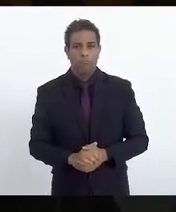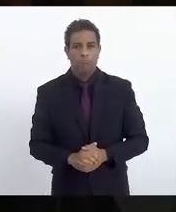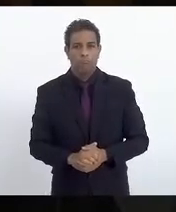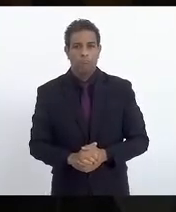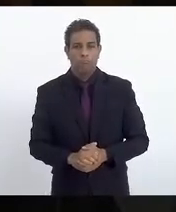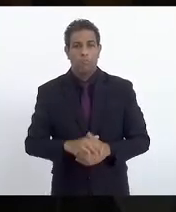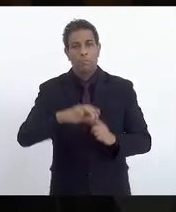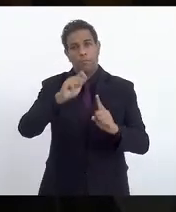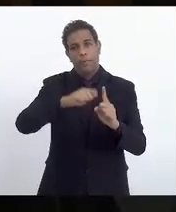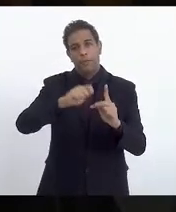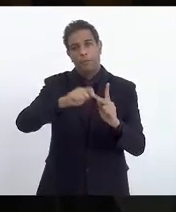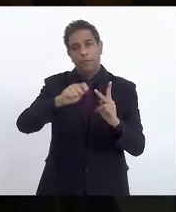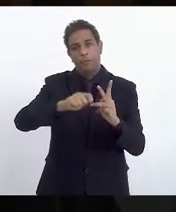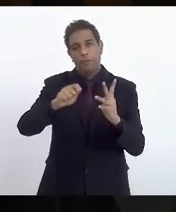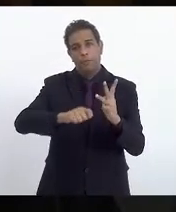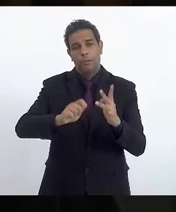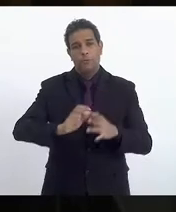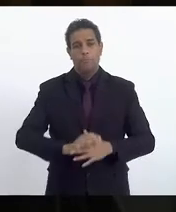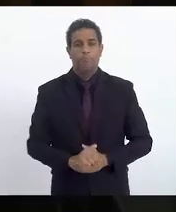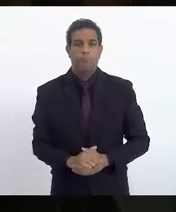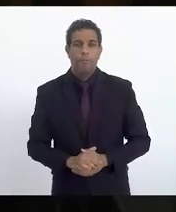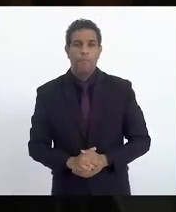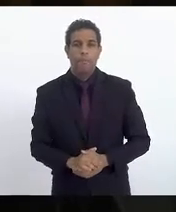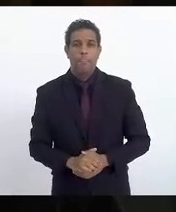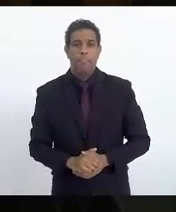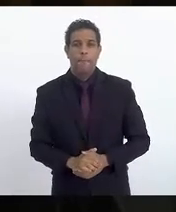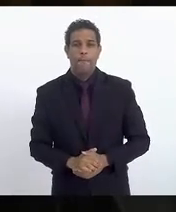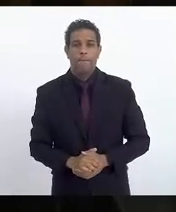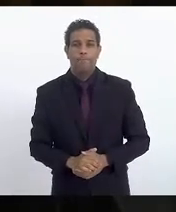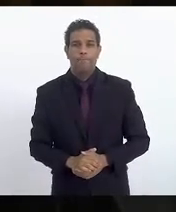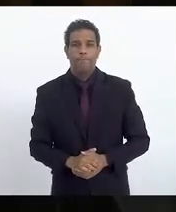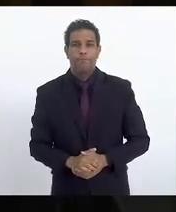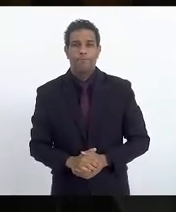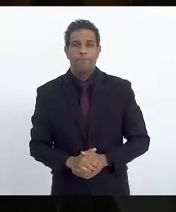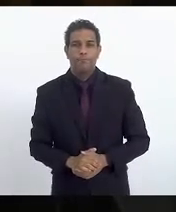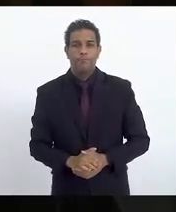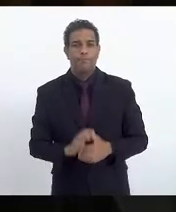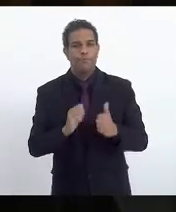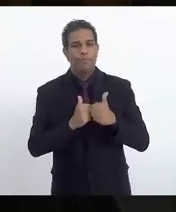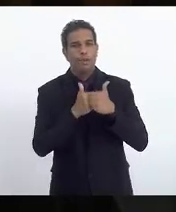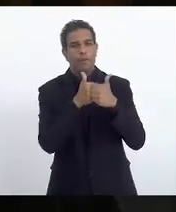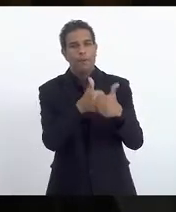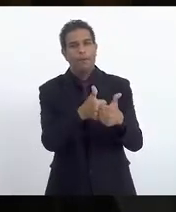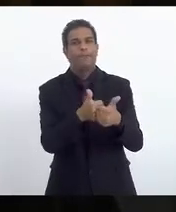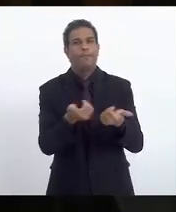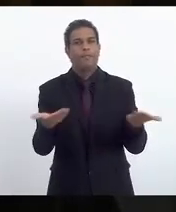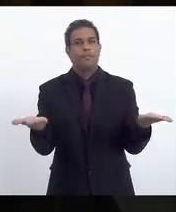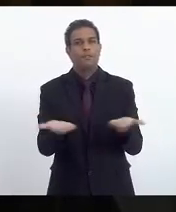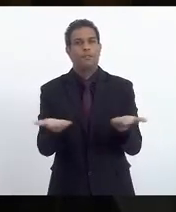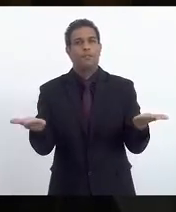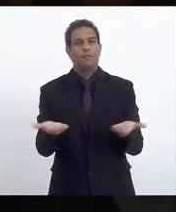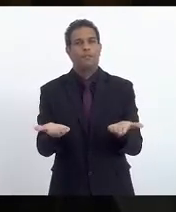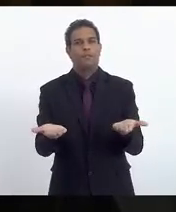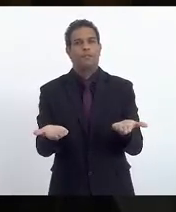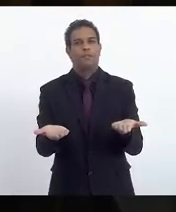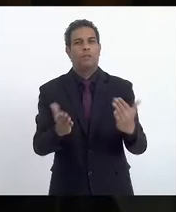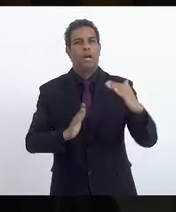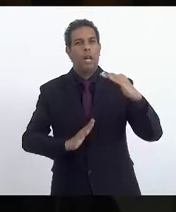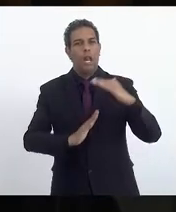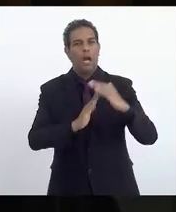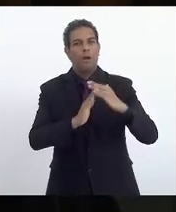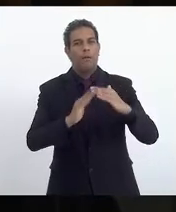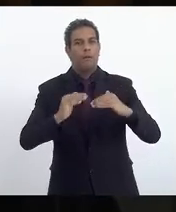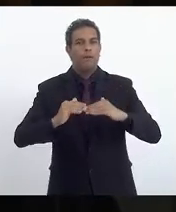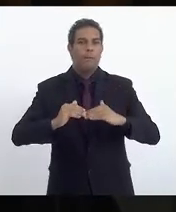e por mês o acompanhando aí ó e os limites